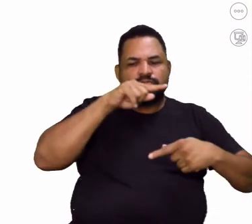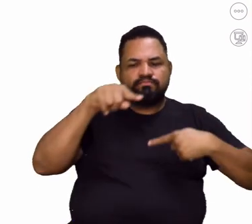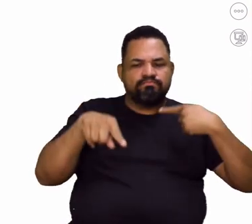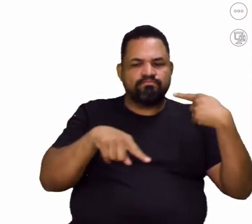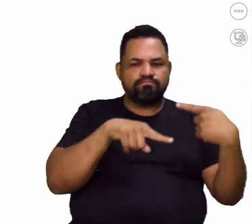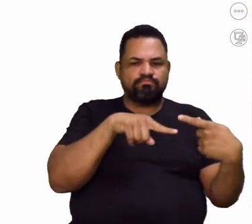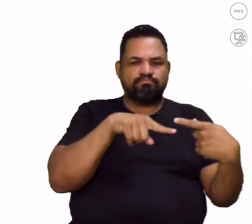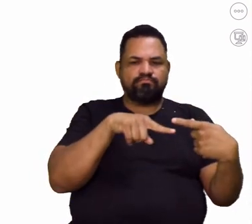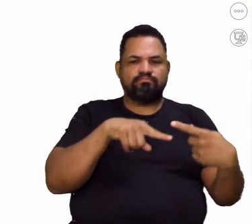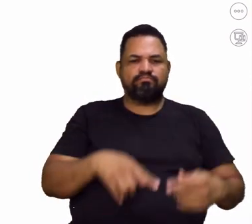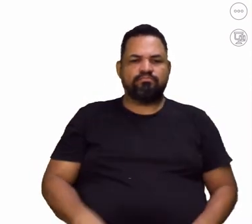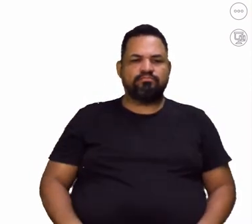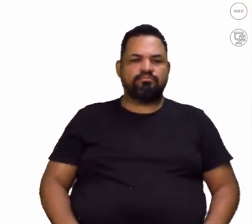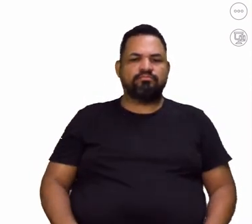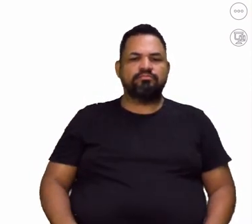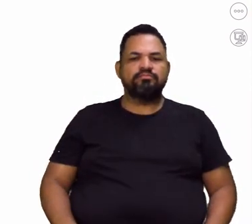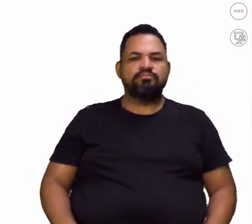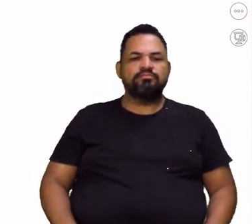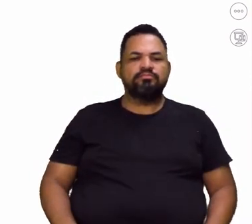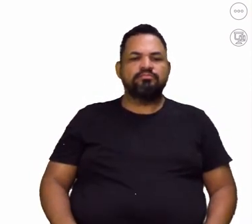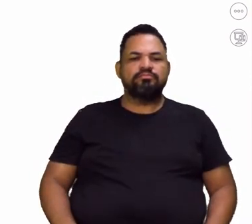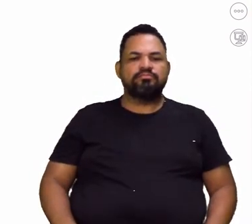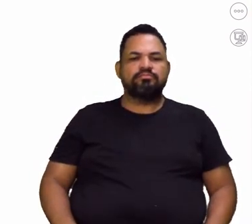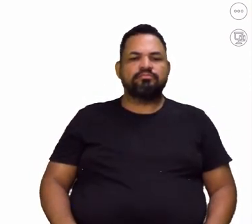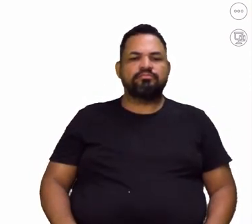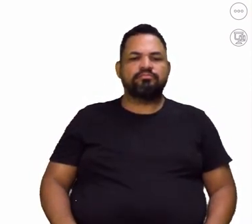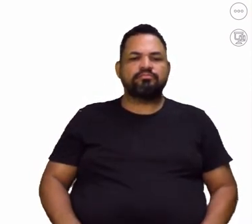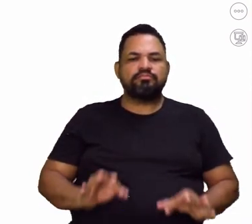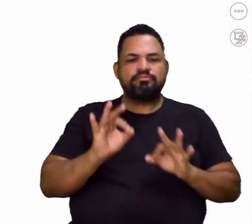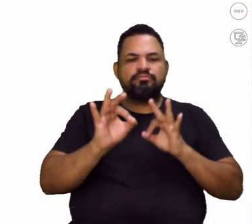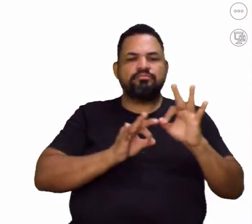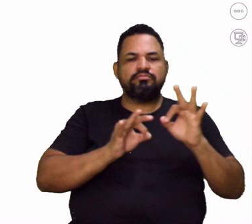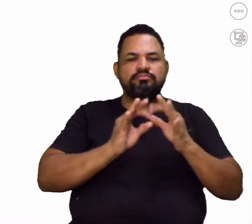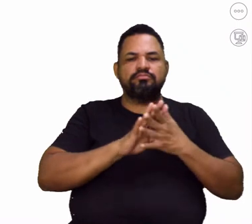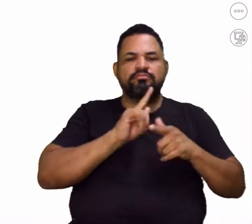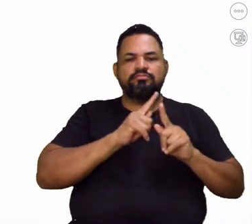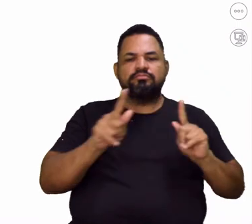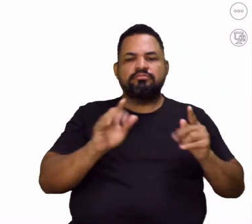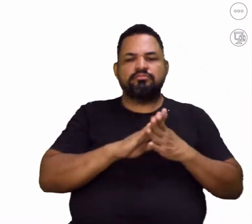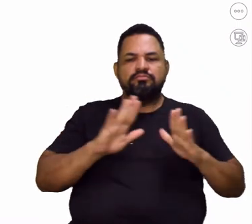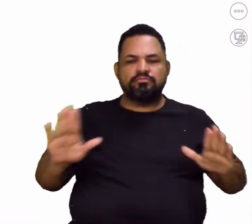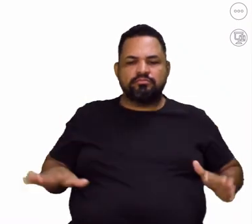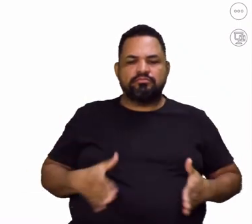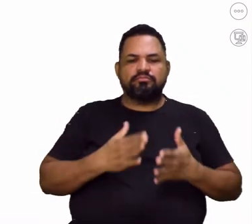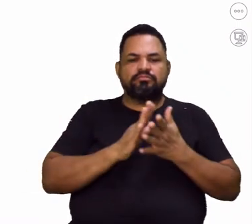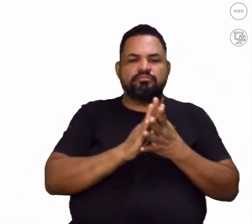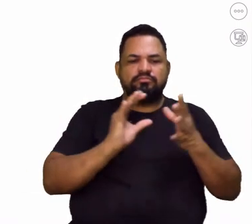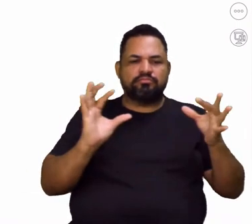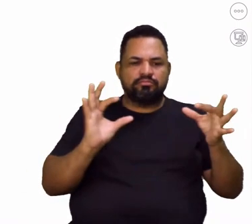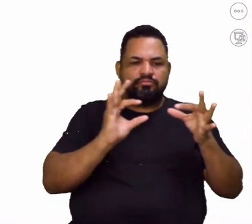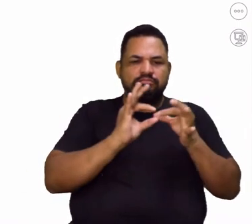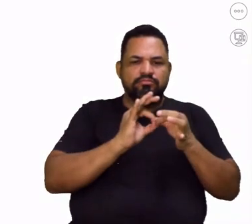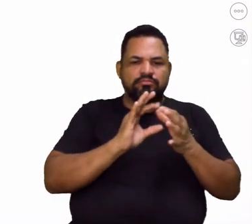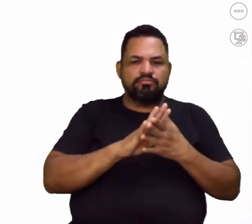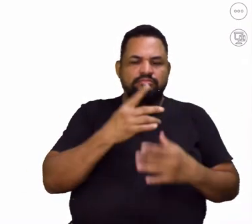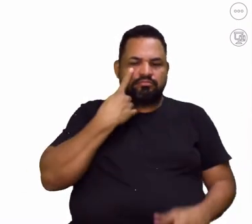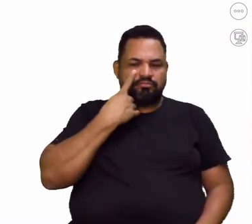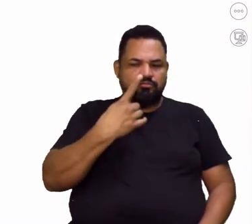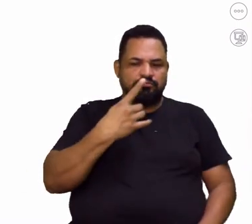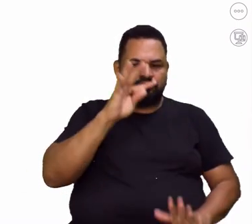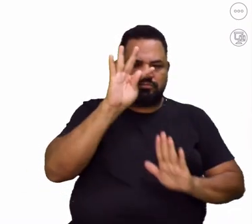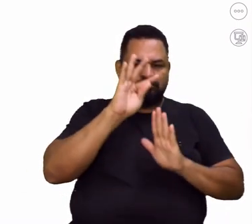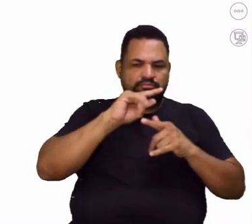enxuto. Olha só, objetivo, mecanismo gramaticais que promove a concisão. Observe aqui